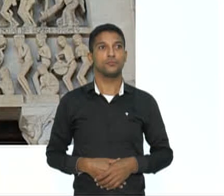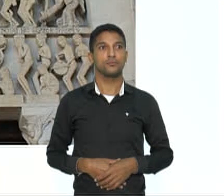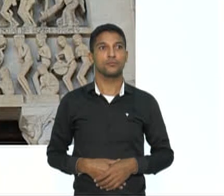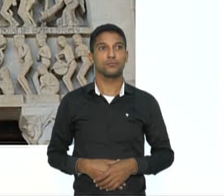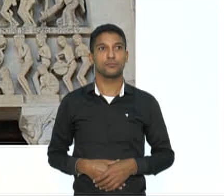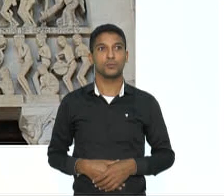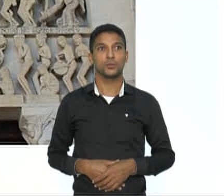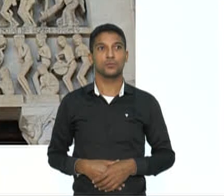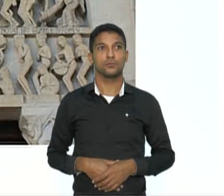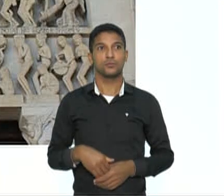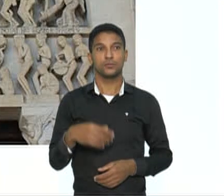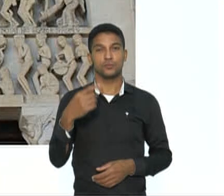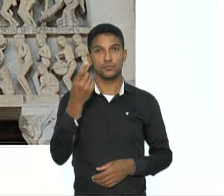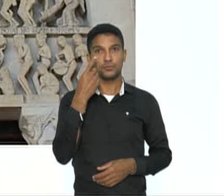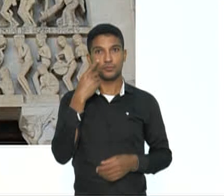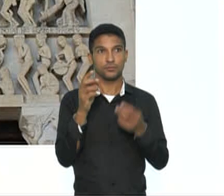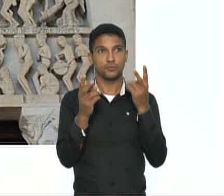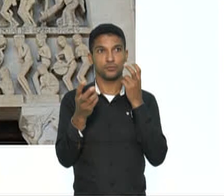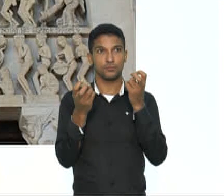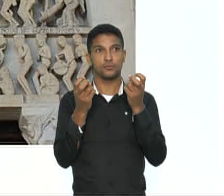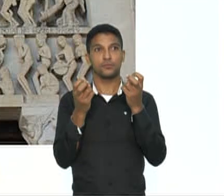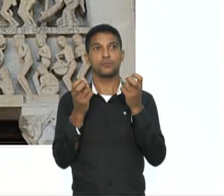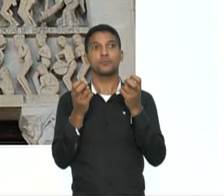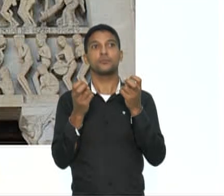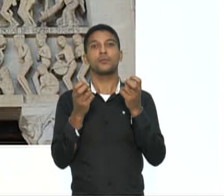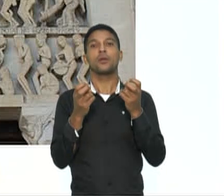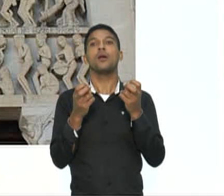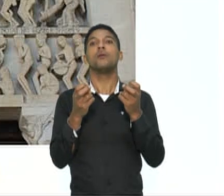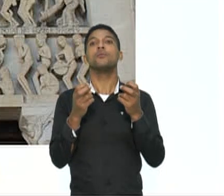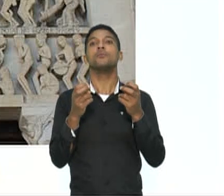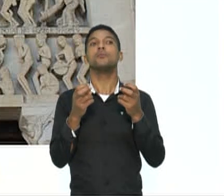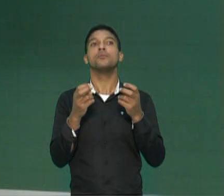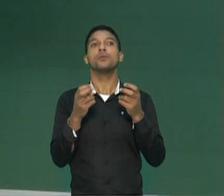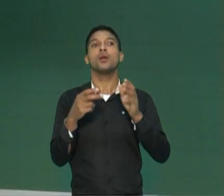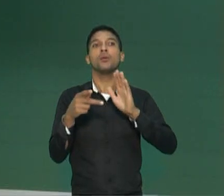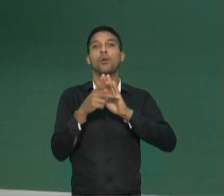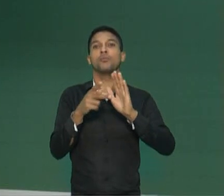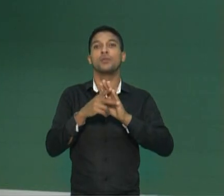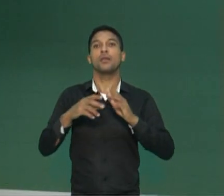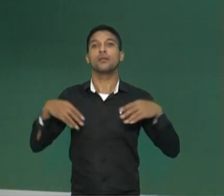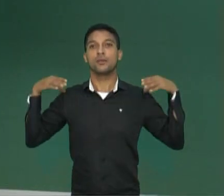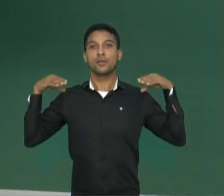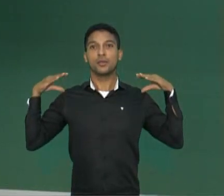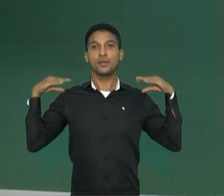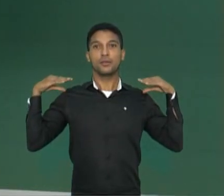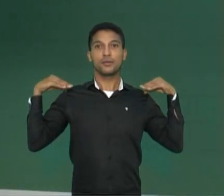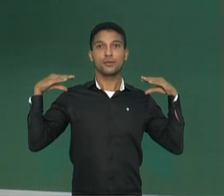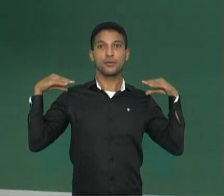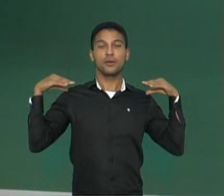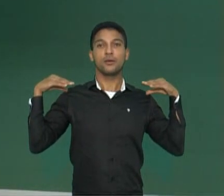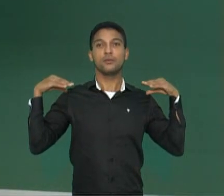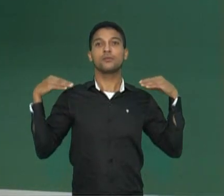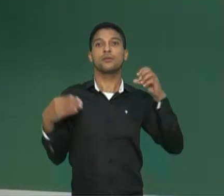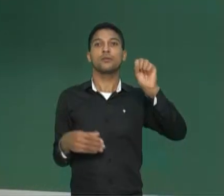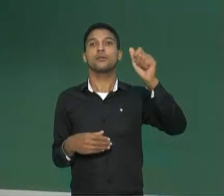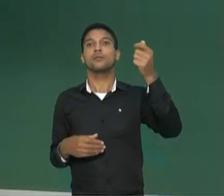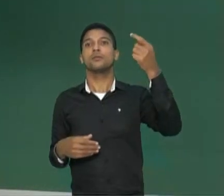bizantina, e aqui a gente não vai ver tanto, né? Vai ver sempre a concepção dos 4 anjos ali, né? São